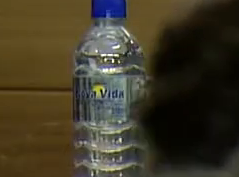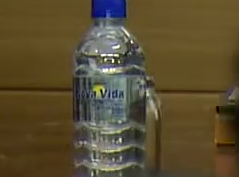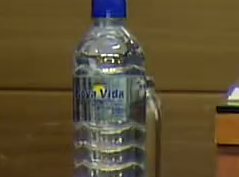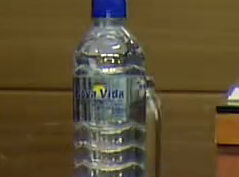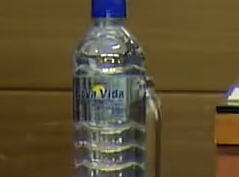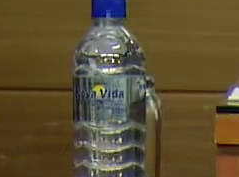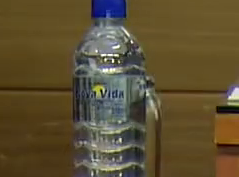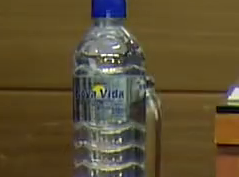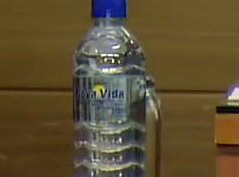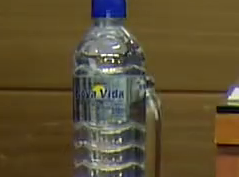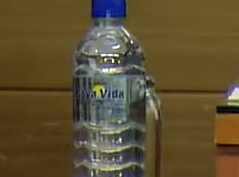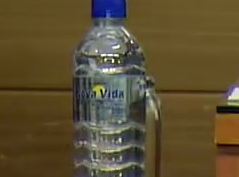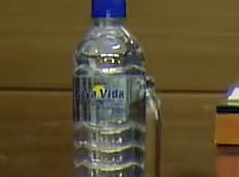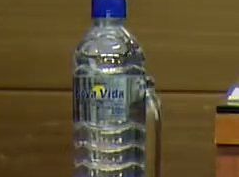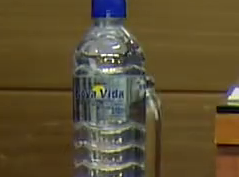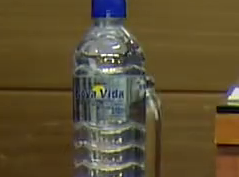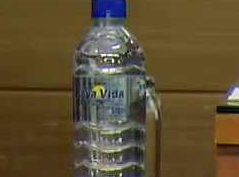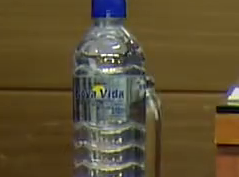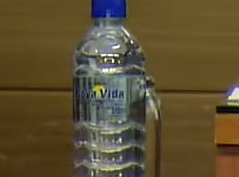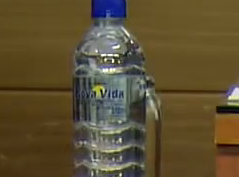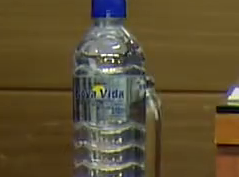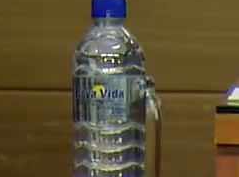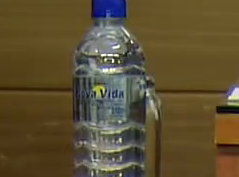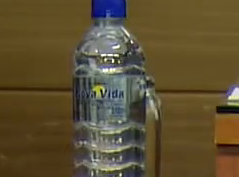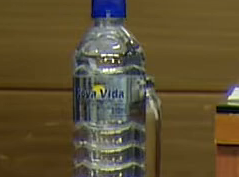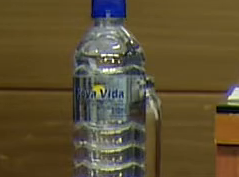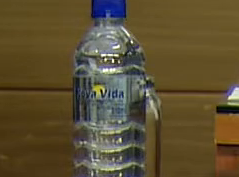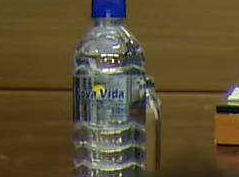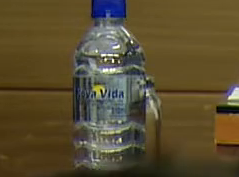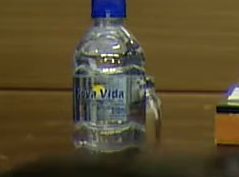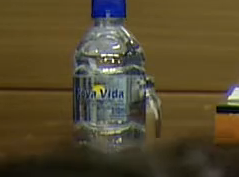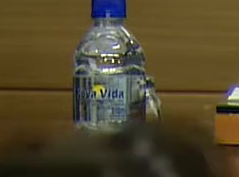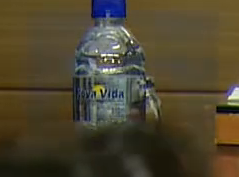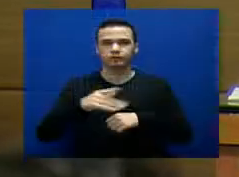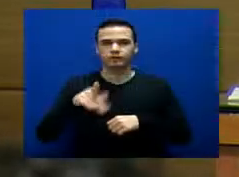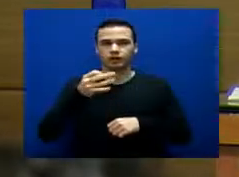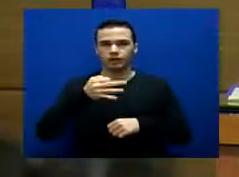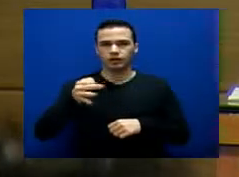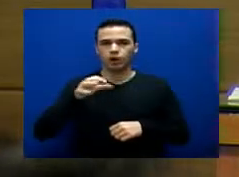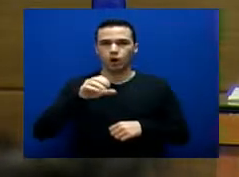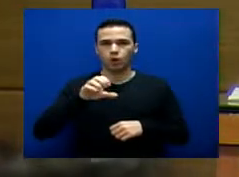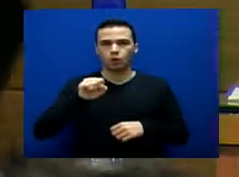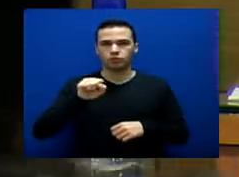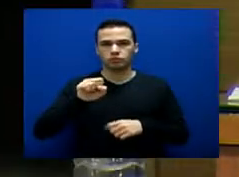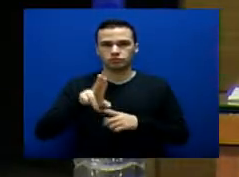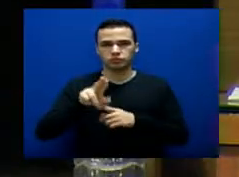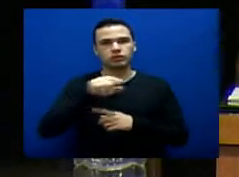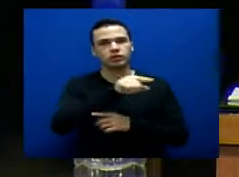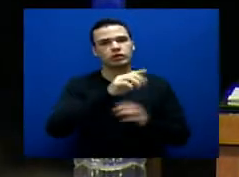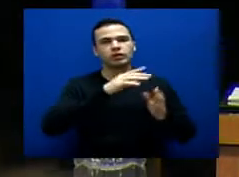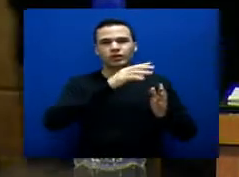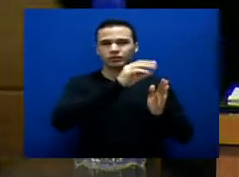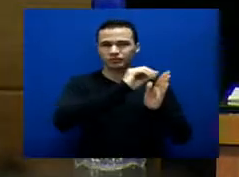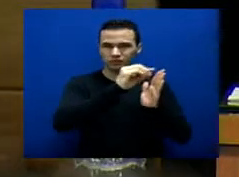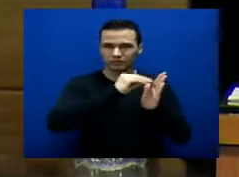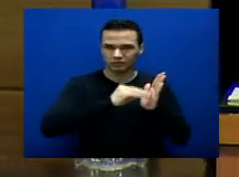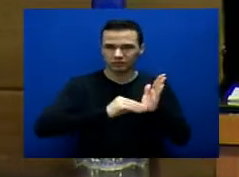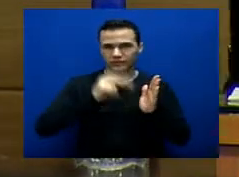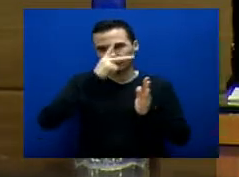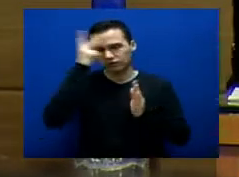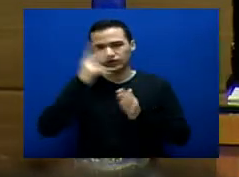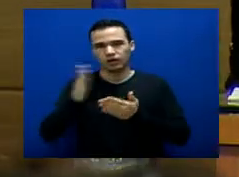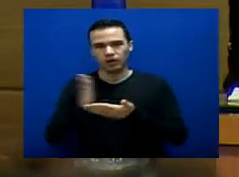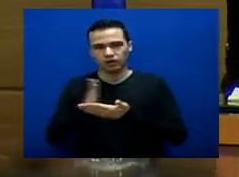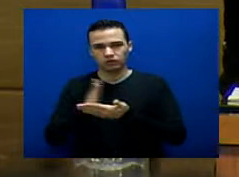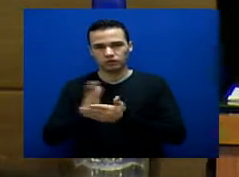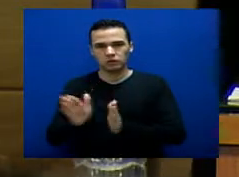número 2944 de 2017, ofício da OCEL, encaminhando listagem de carentes beneficiários